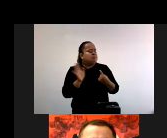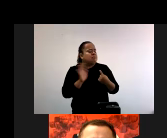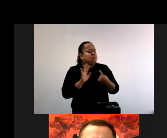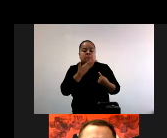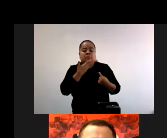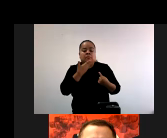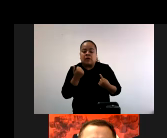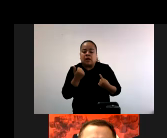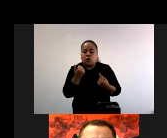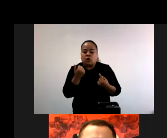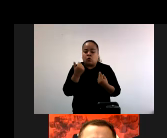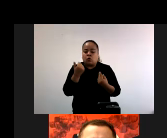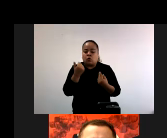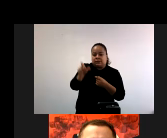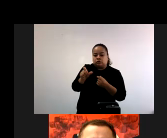pânico. E também